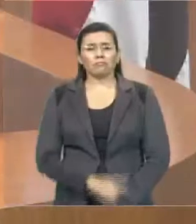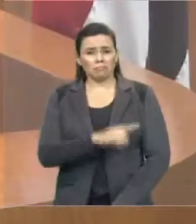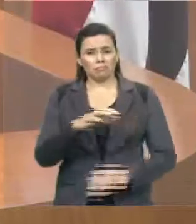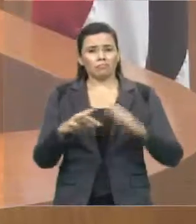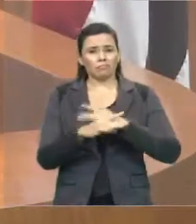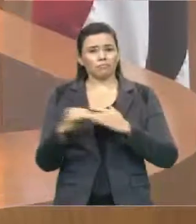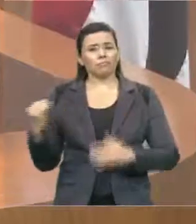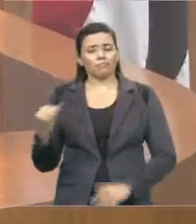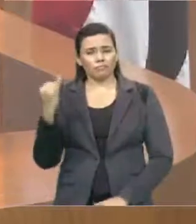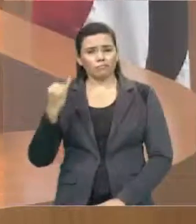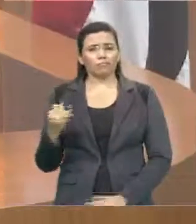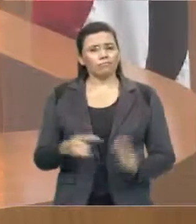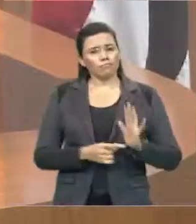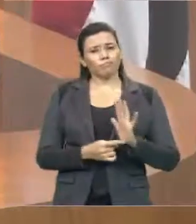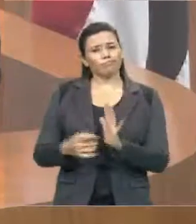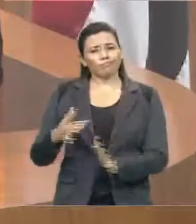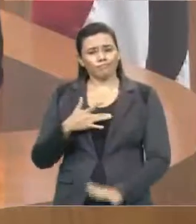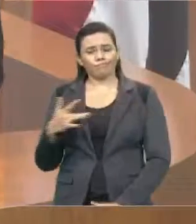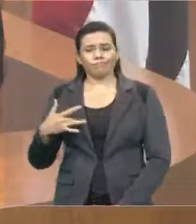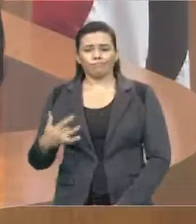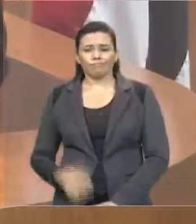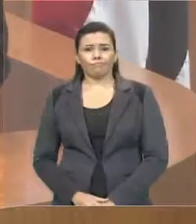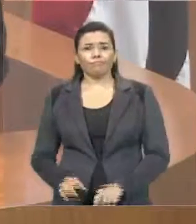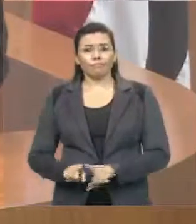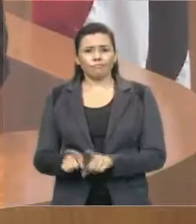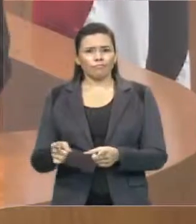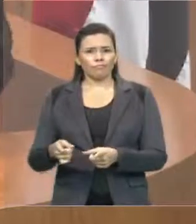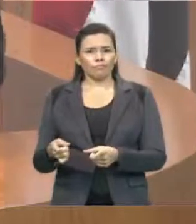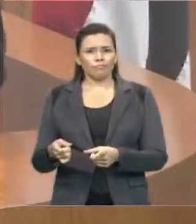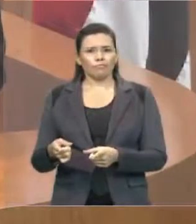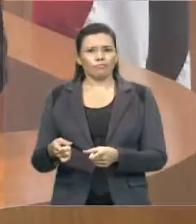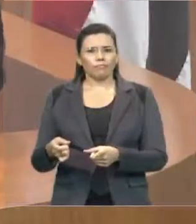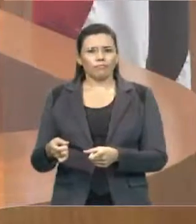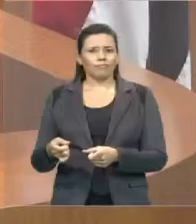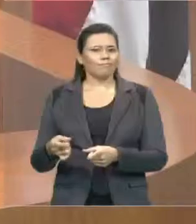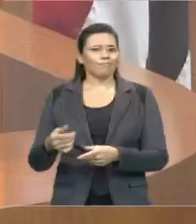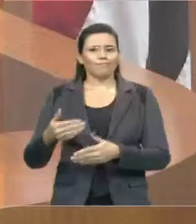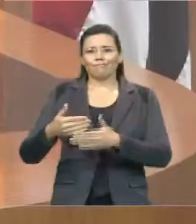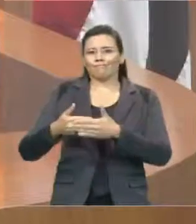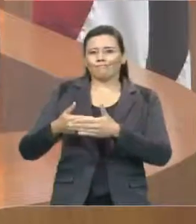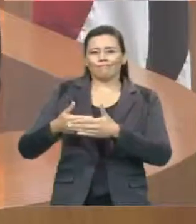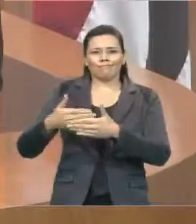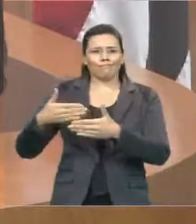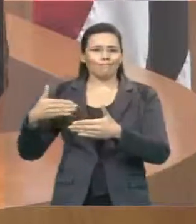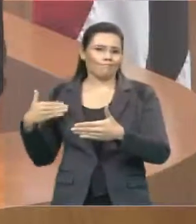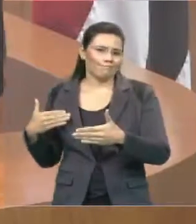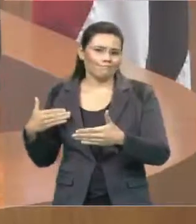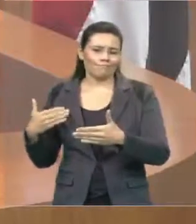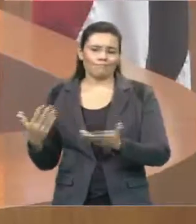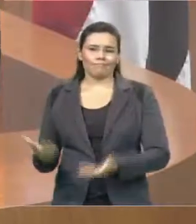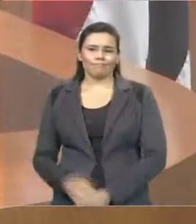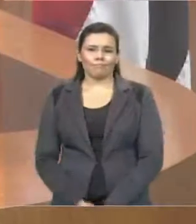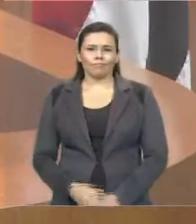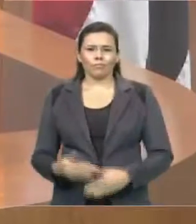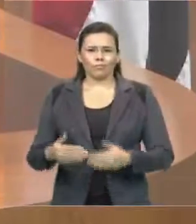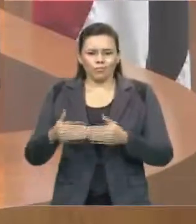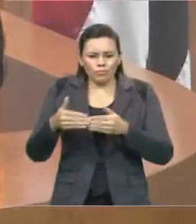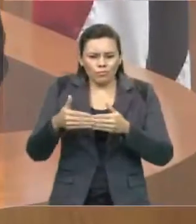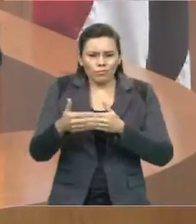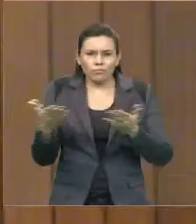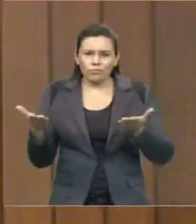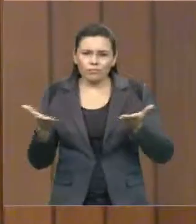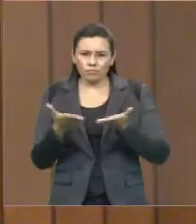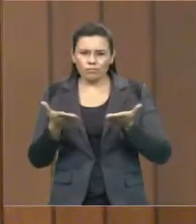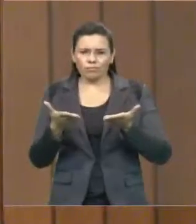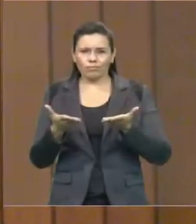se encontra vivendo um verdadeiro pesadelo pela irresponsabilidade